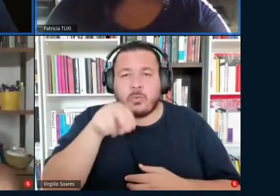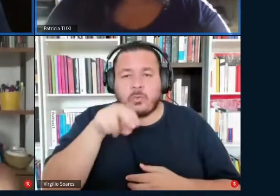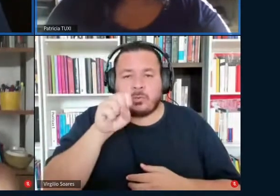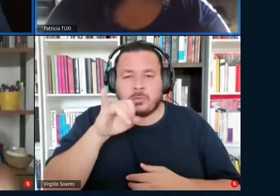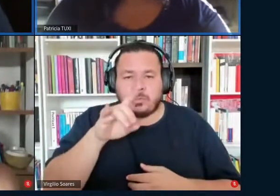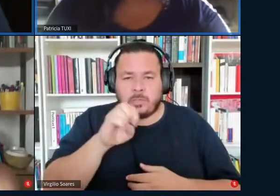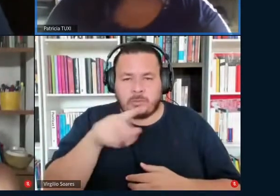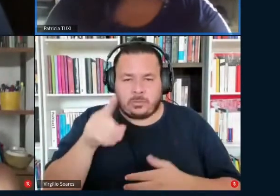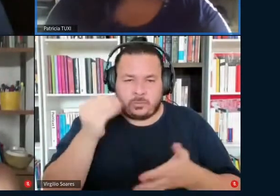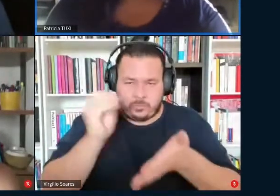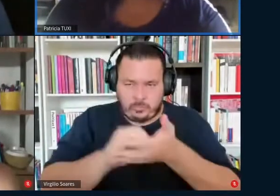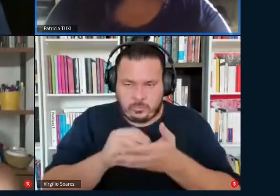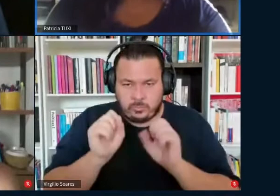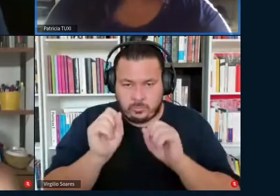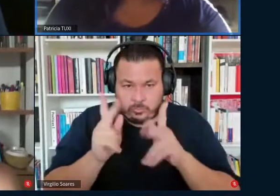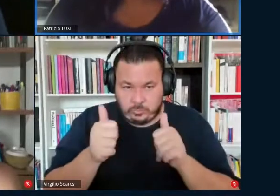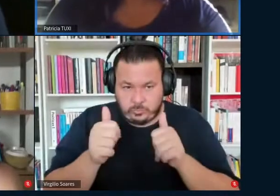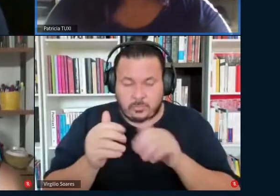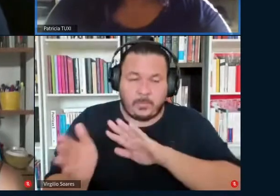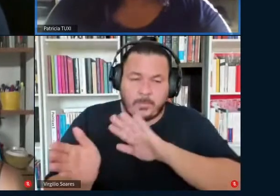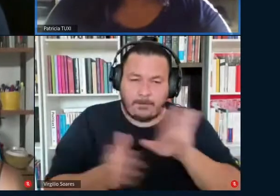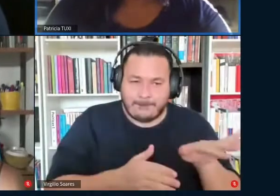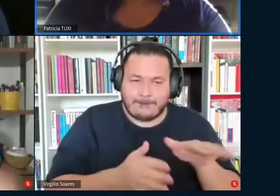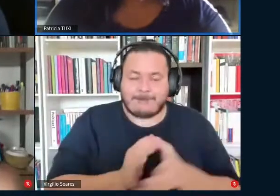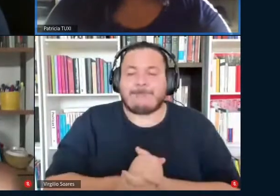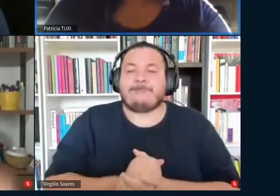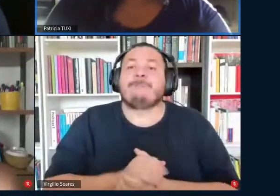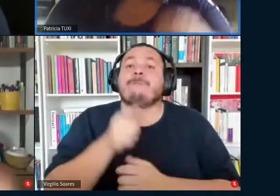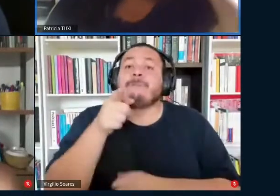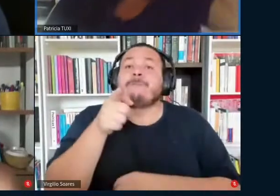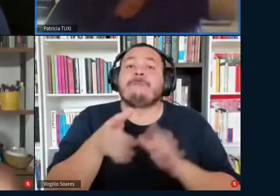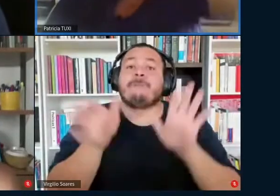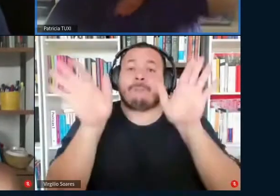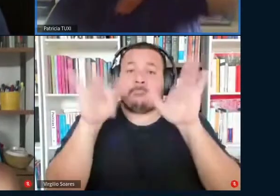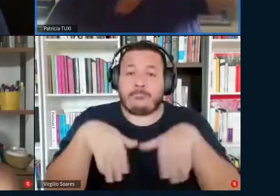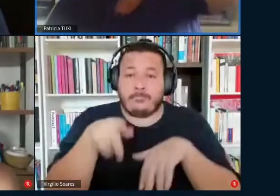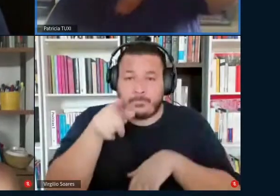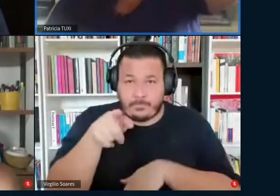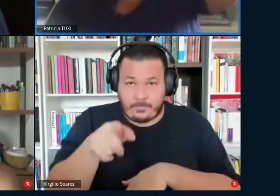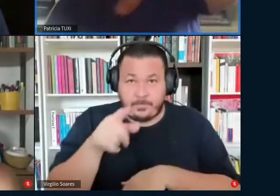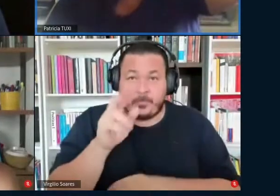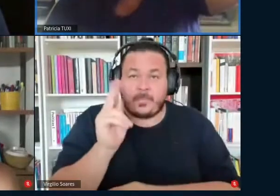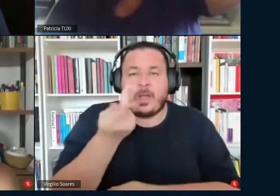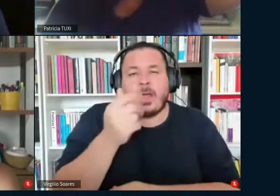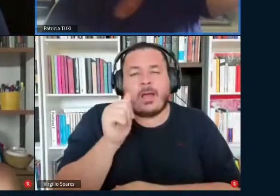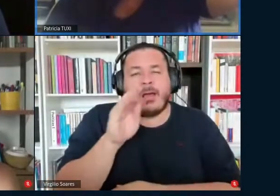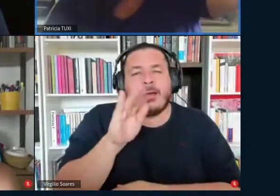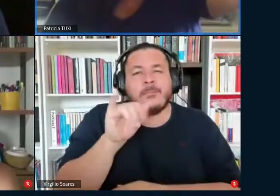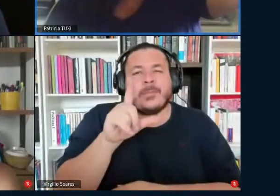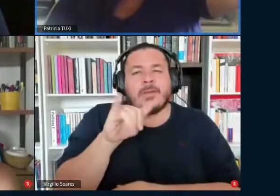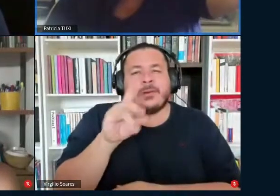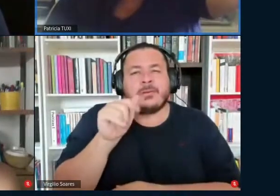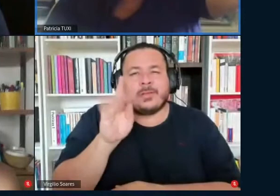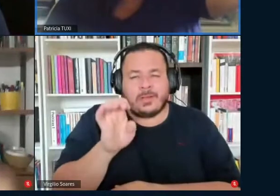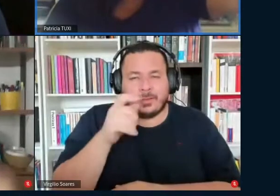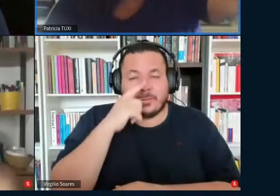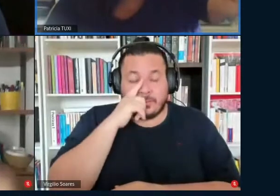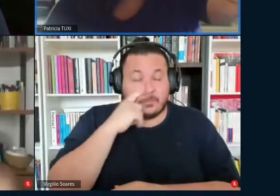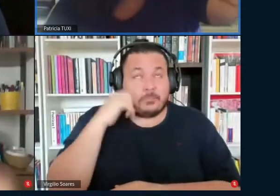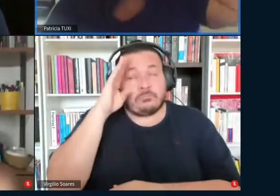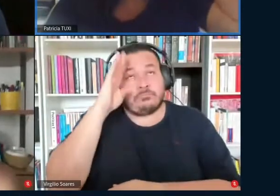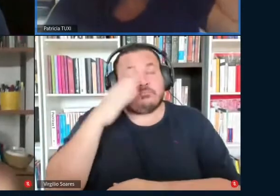sobre isso, tá? Bom, depois que você termina as habilidades, principalmente para